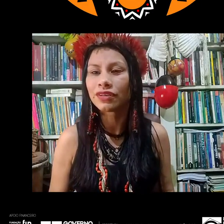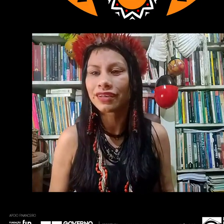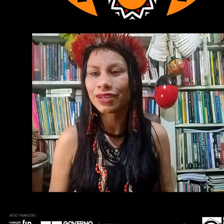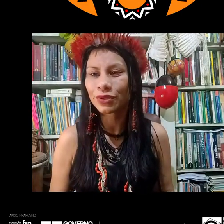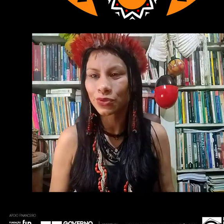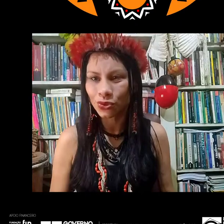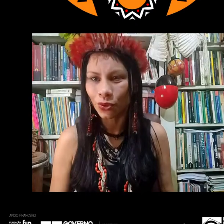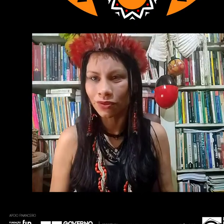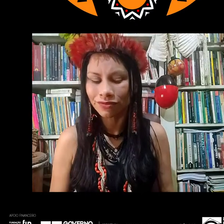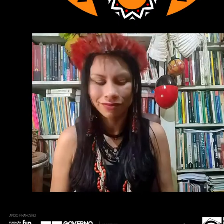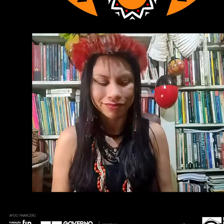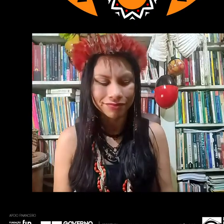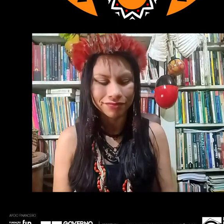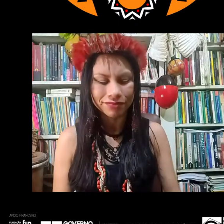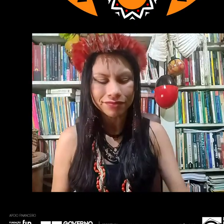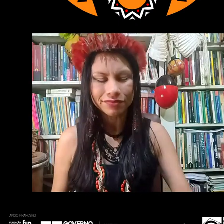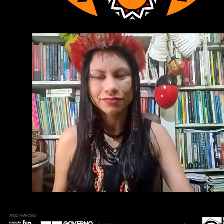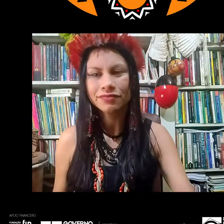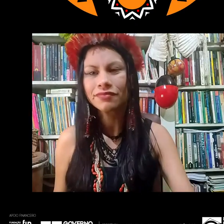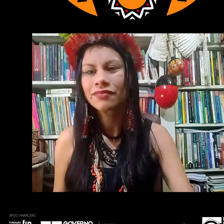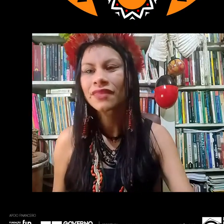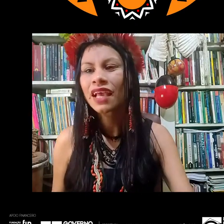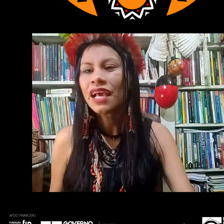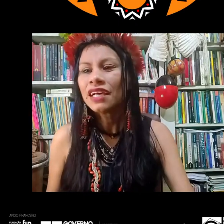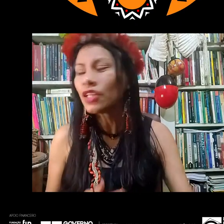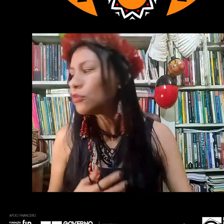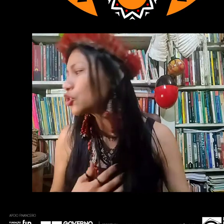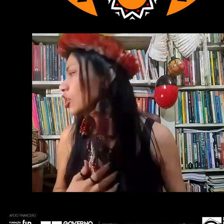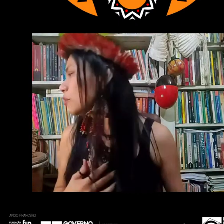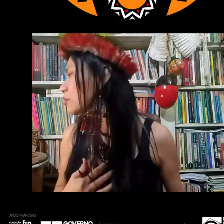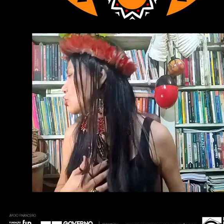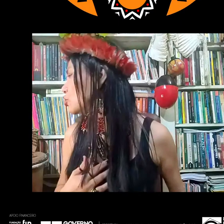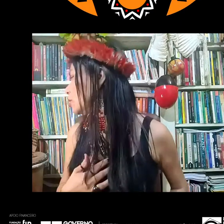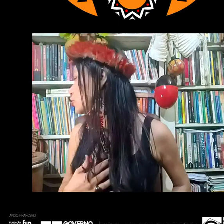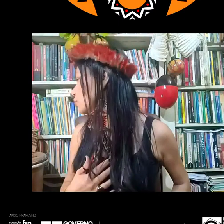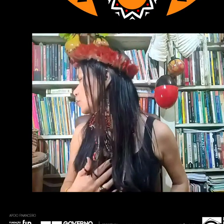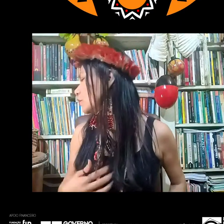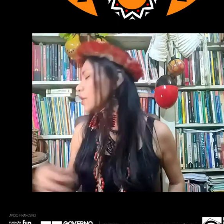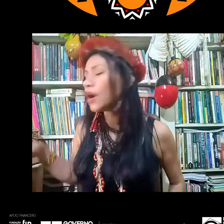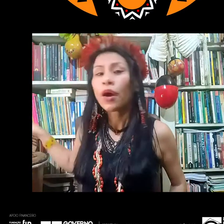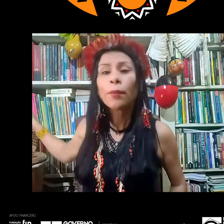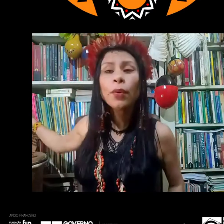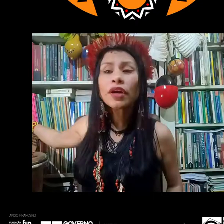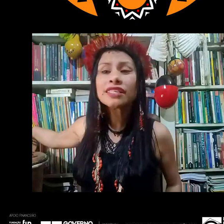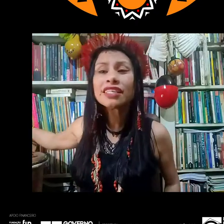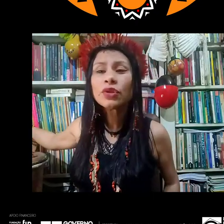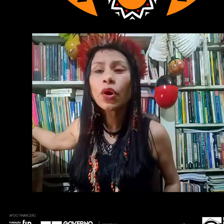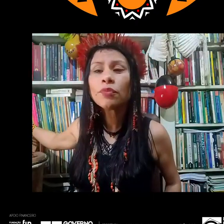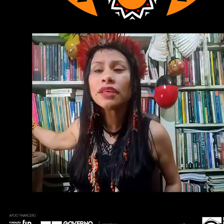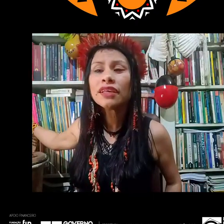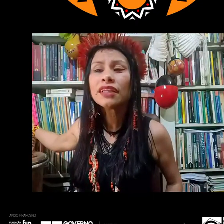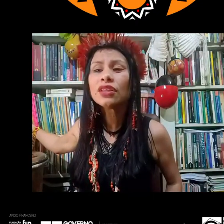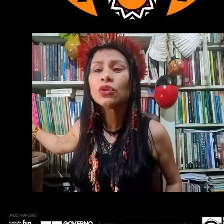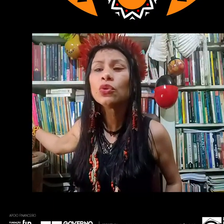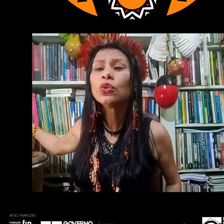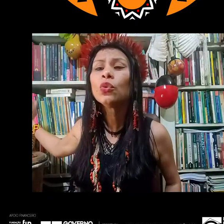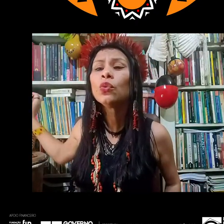índio eu não sou. Não me chame de índio, porque esse